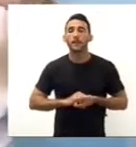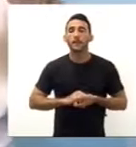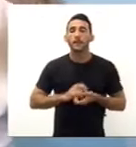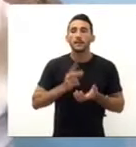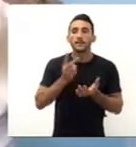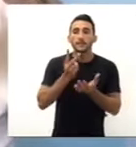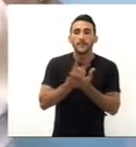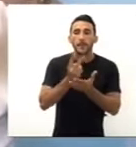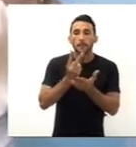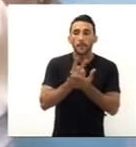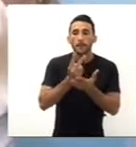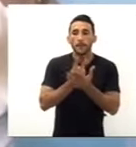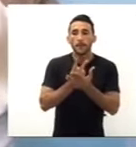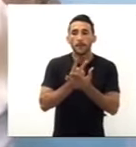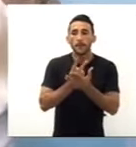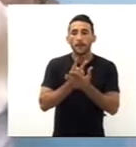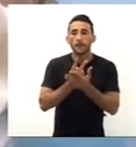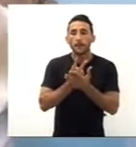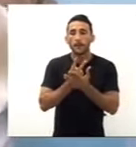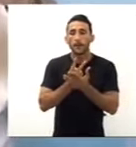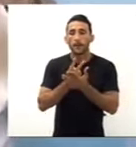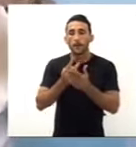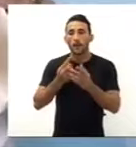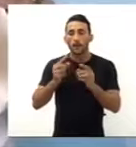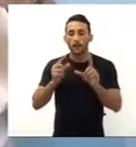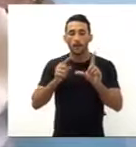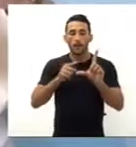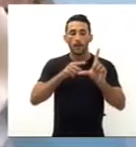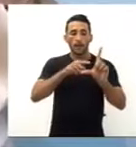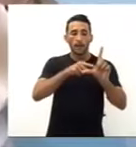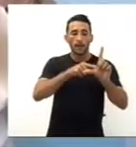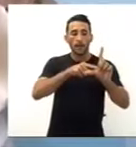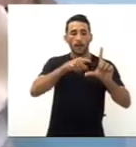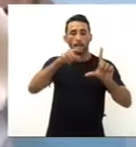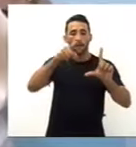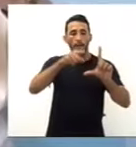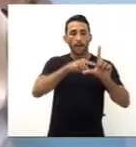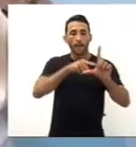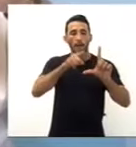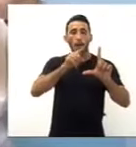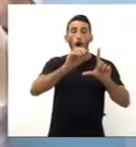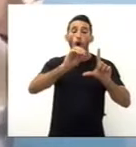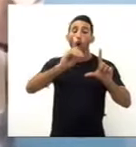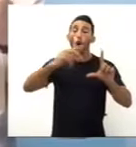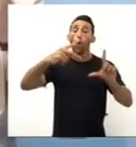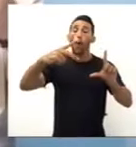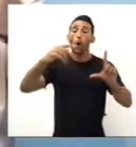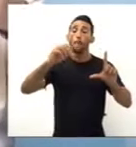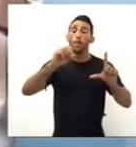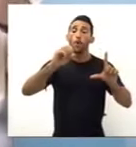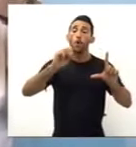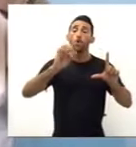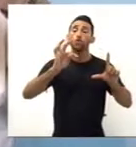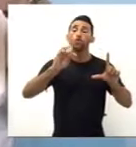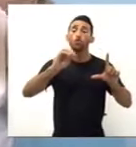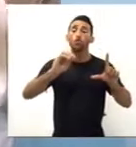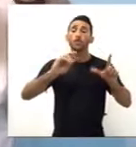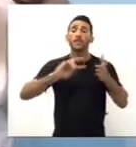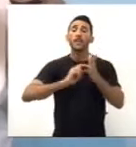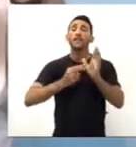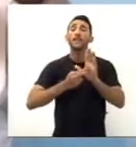o oposto que nós temos ao ângulo reto, oposto ao ângulo reto é